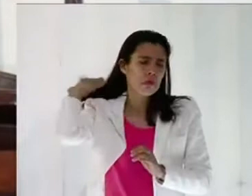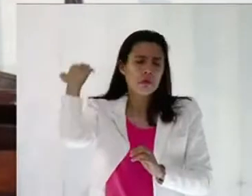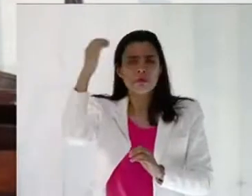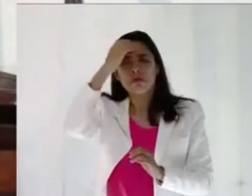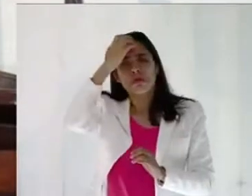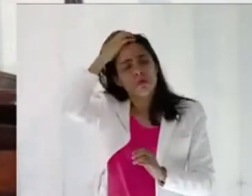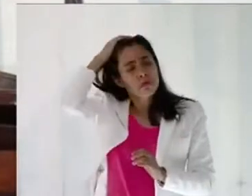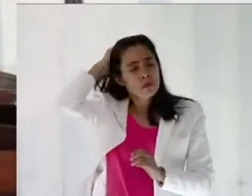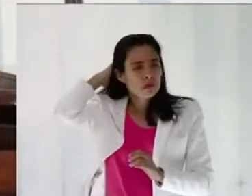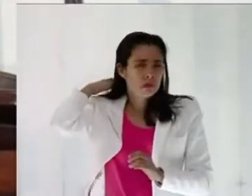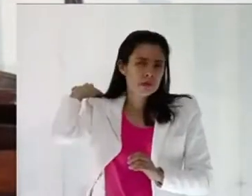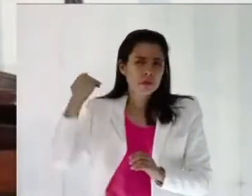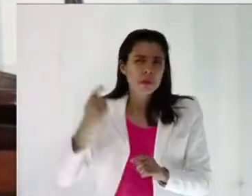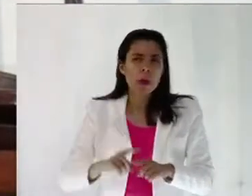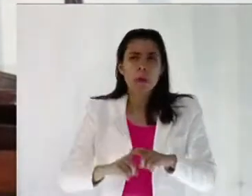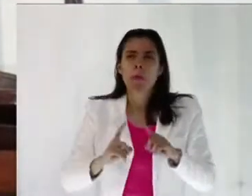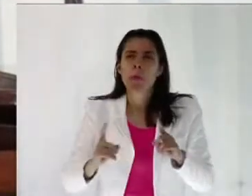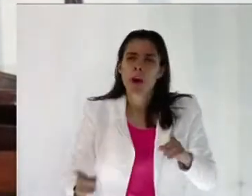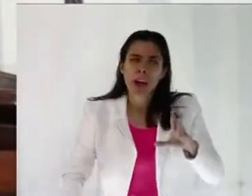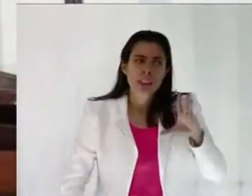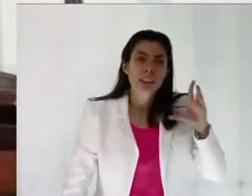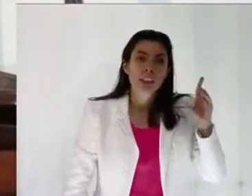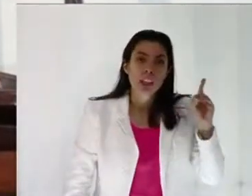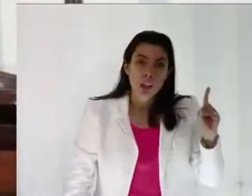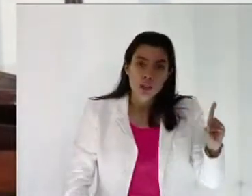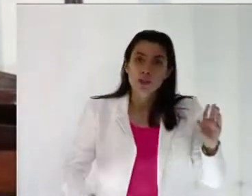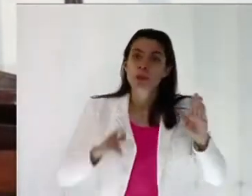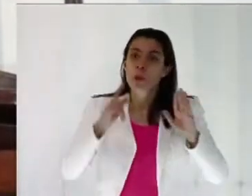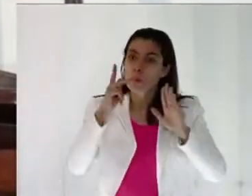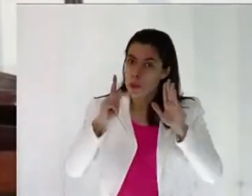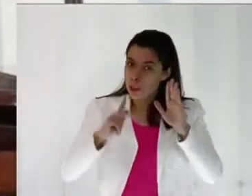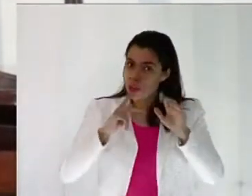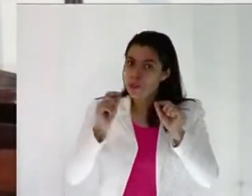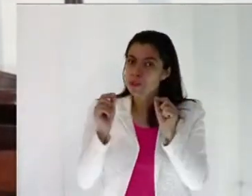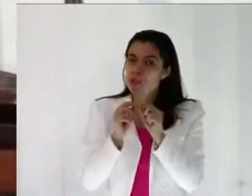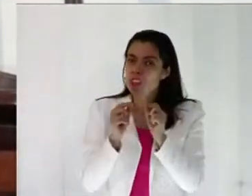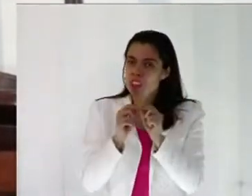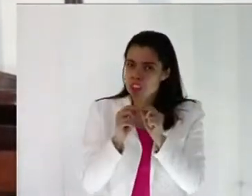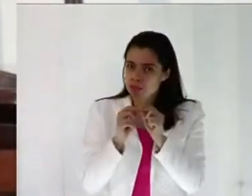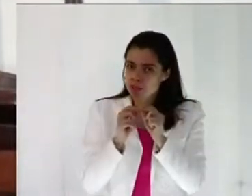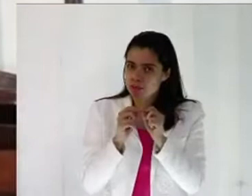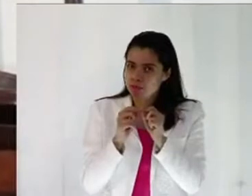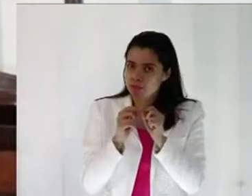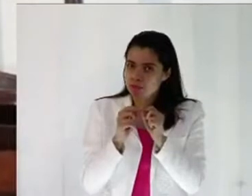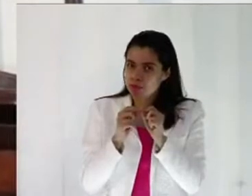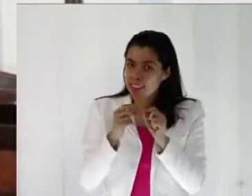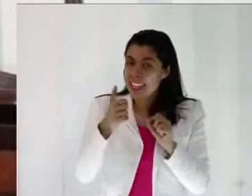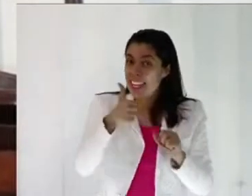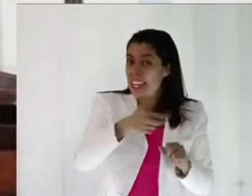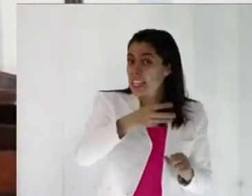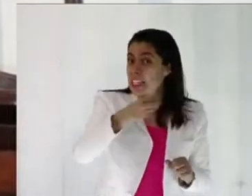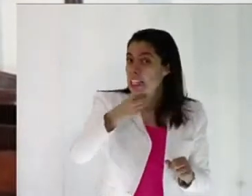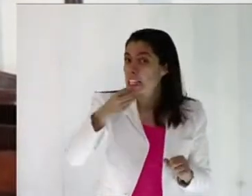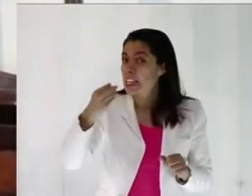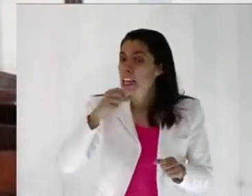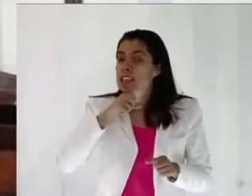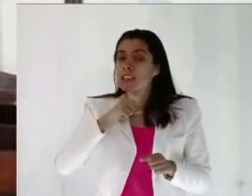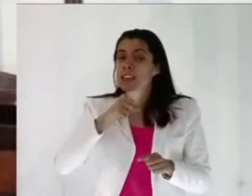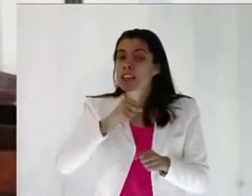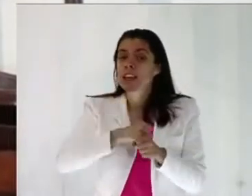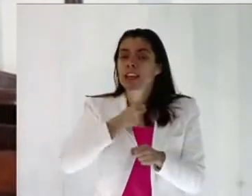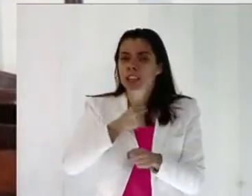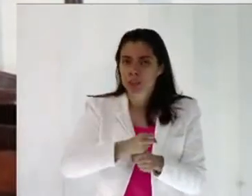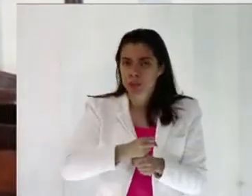cumpriu a sua palavra, e Abraão com 100 anos e Sara com 90 anos conceberam e tiveram um